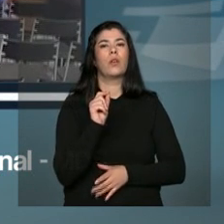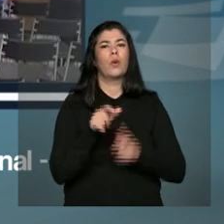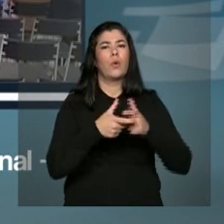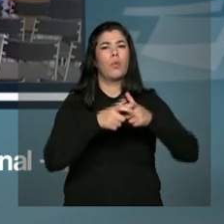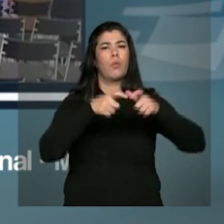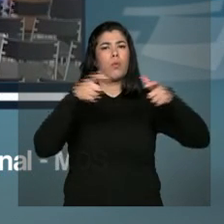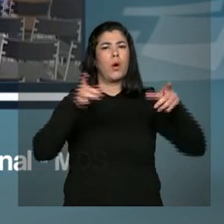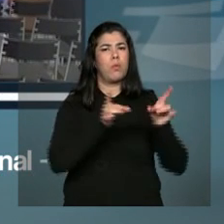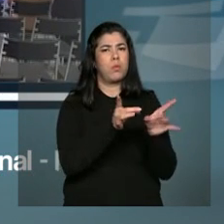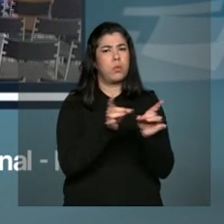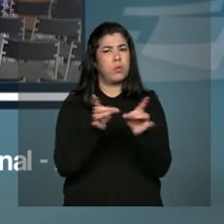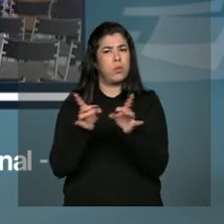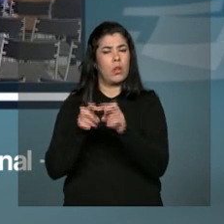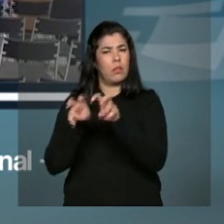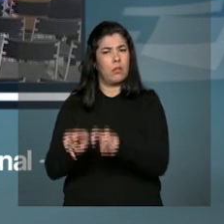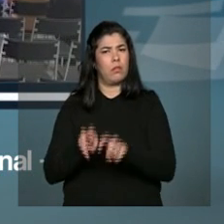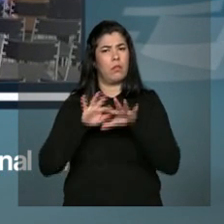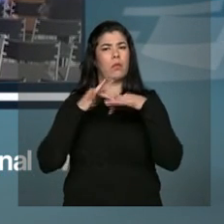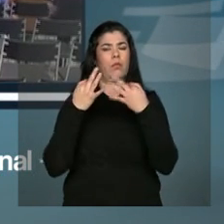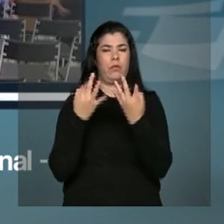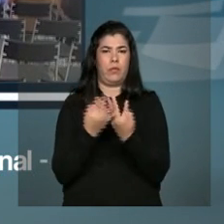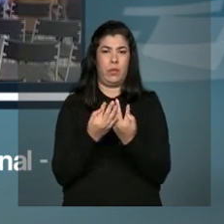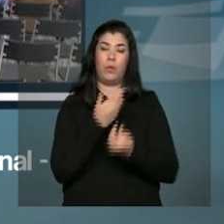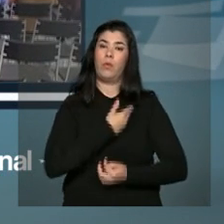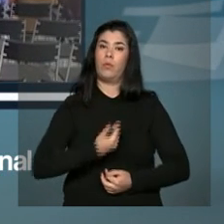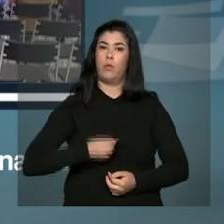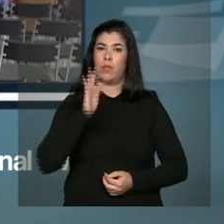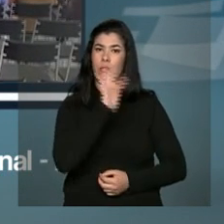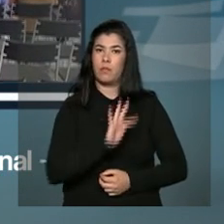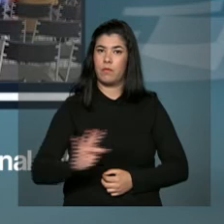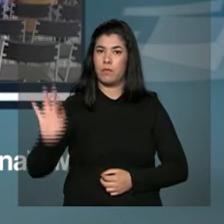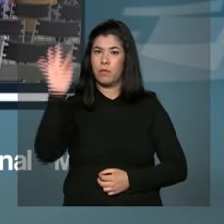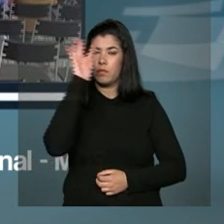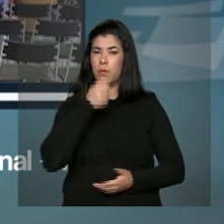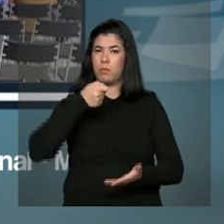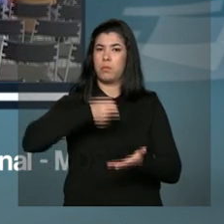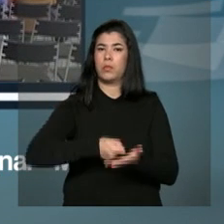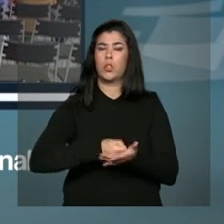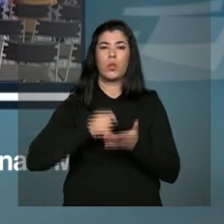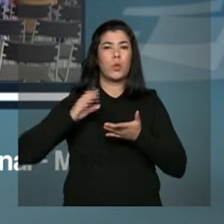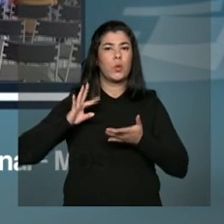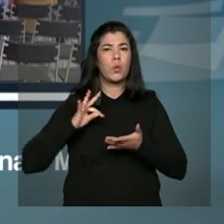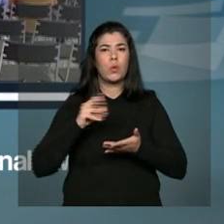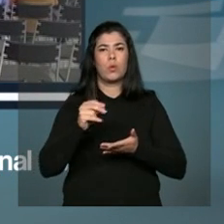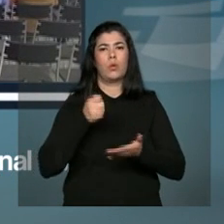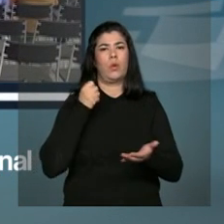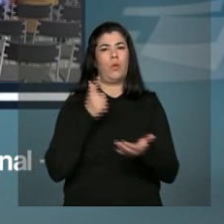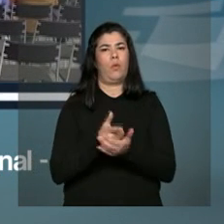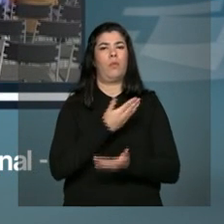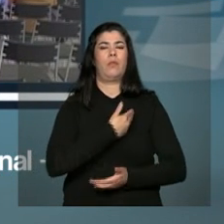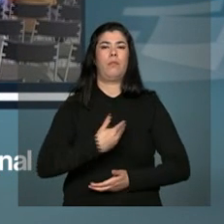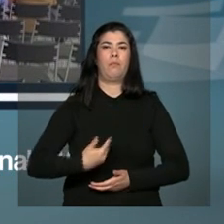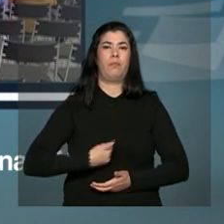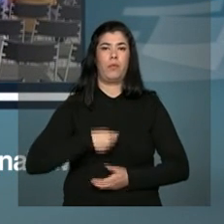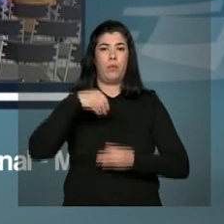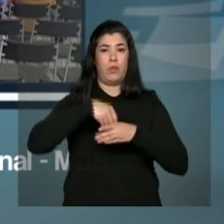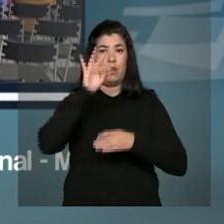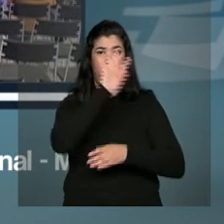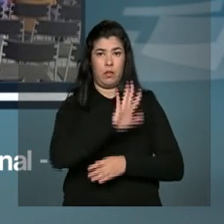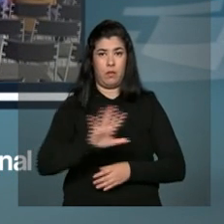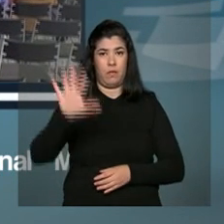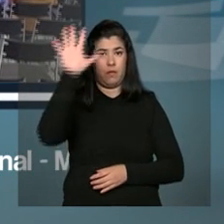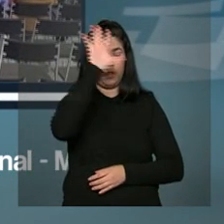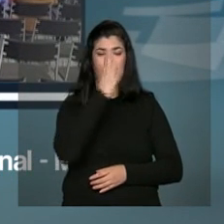mercado novo para a agricultura familiar. O governo federal está estabelecendo que todas as compras públicas em âmbito federal